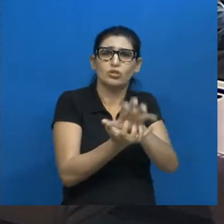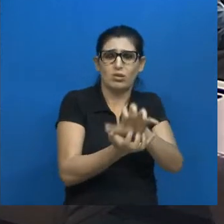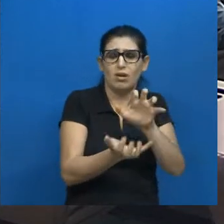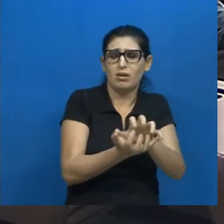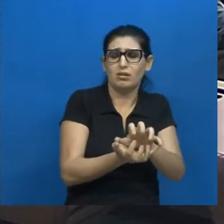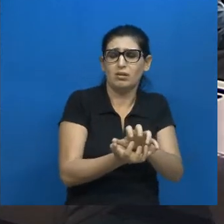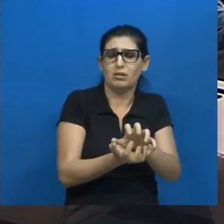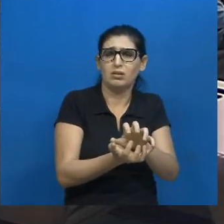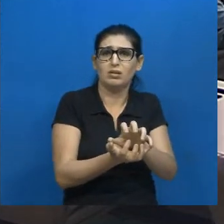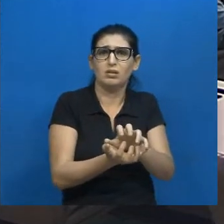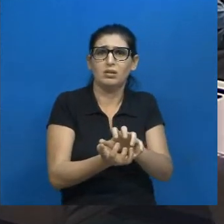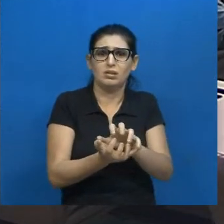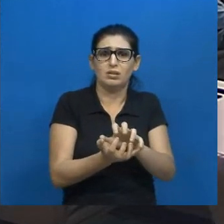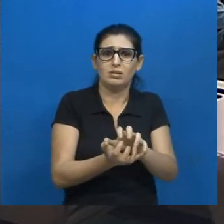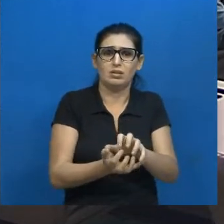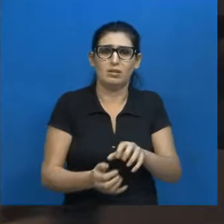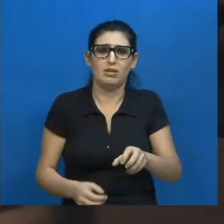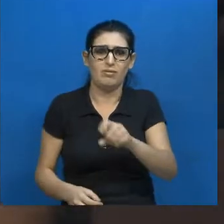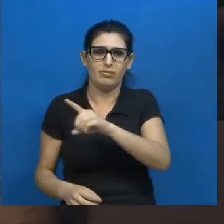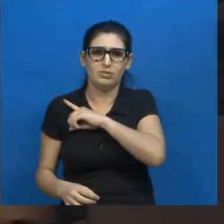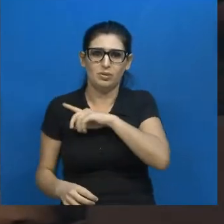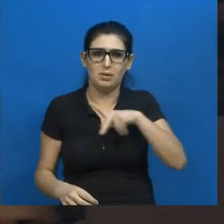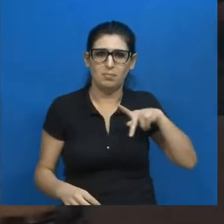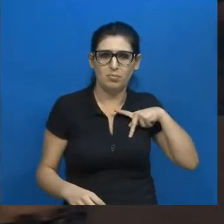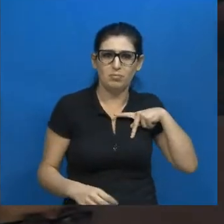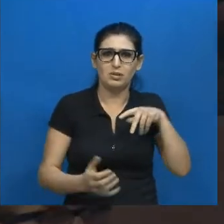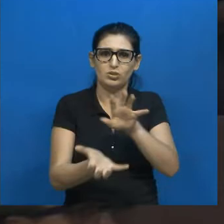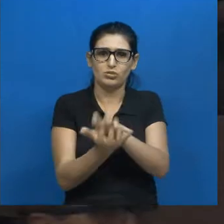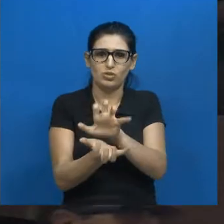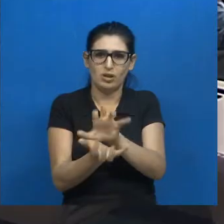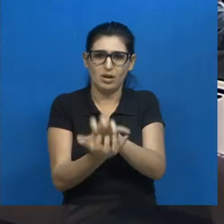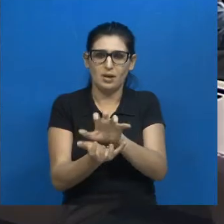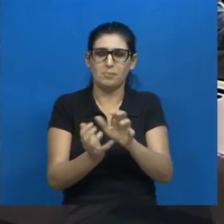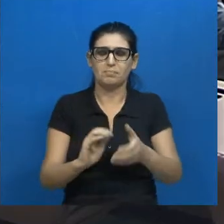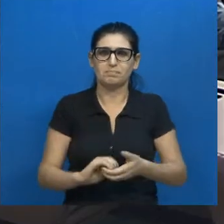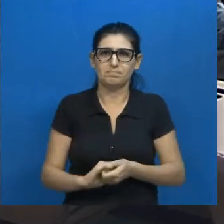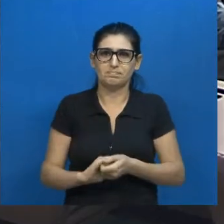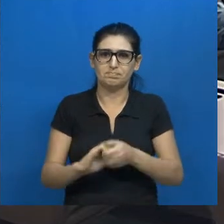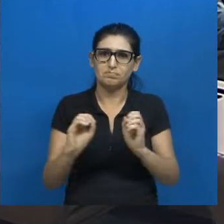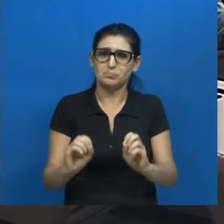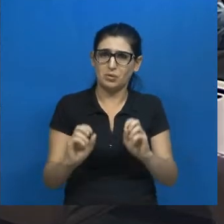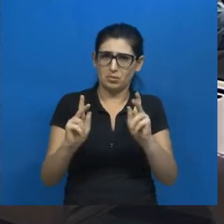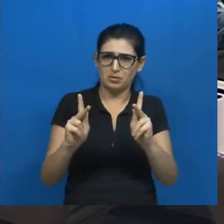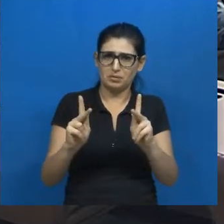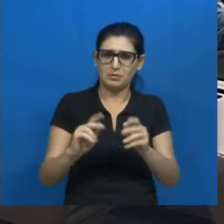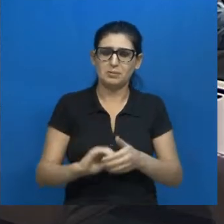Defensoria Pública da cidade. Ok. Podemos, claro.